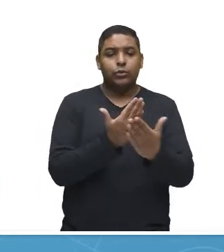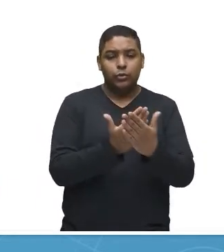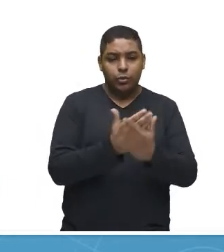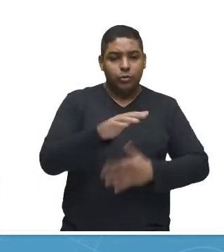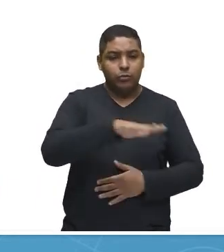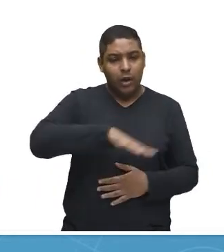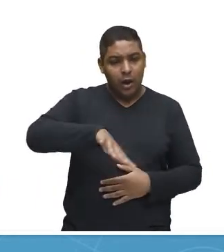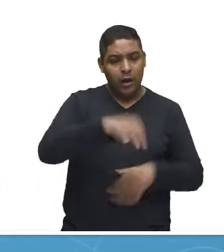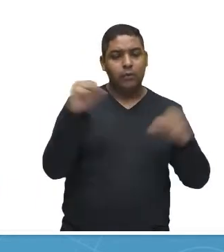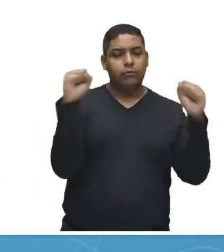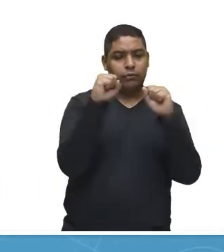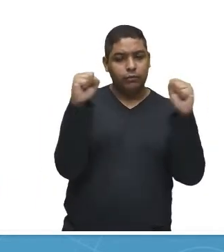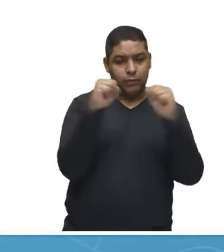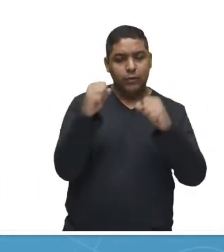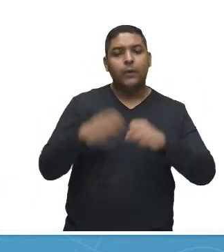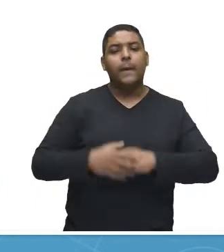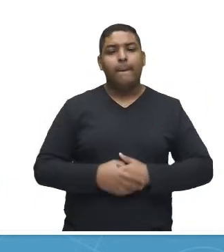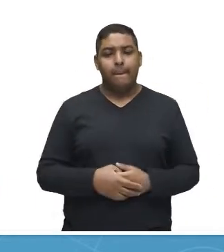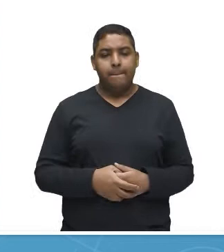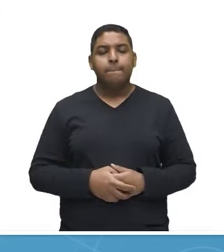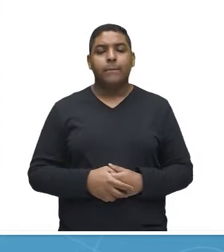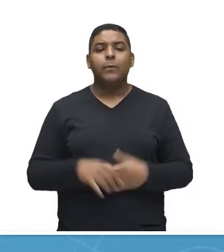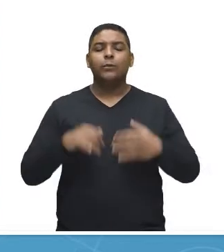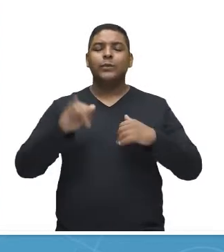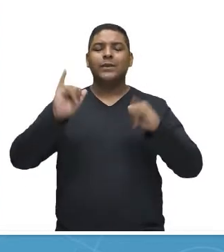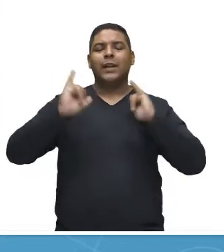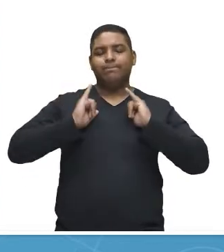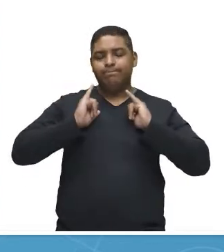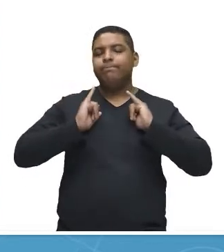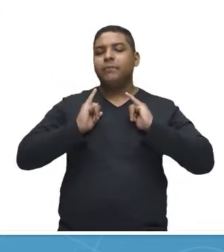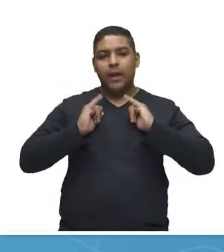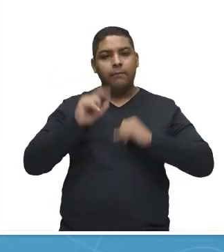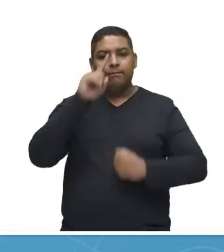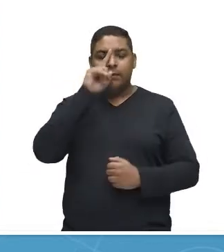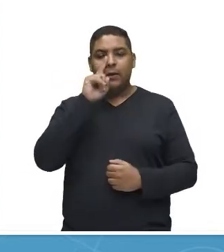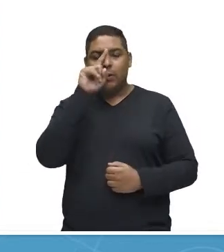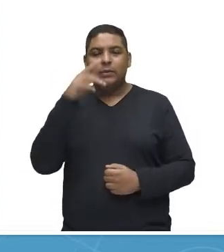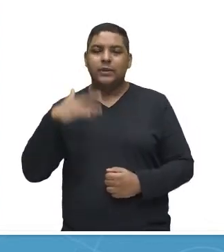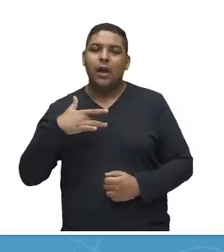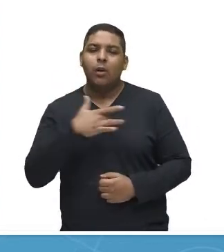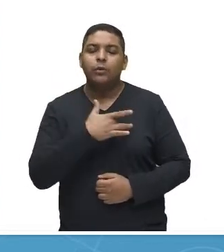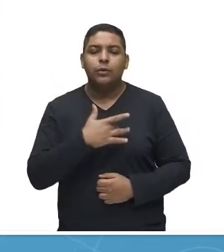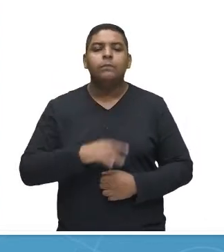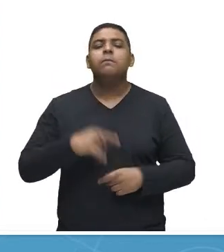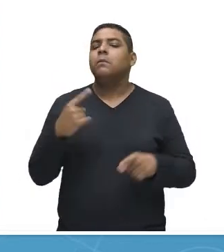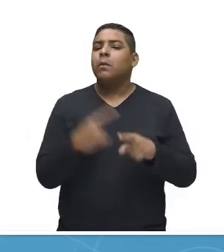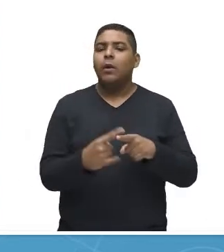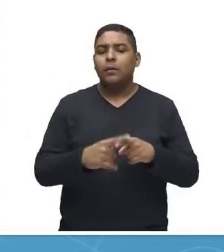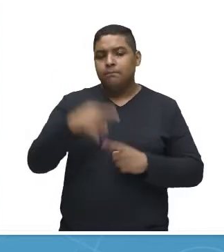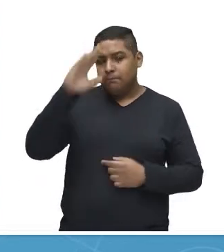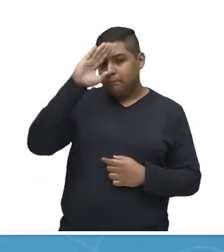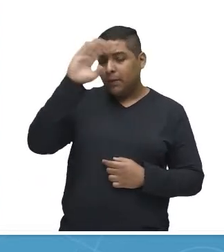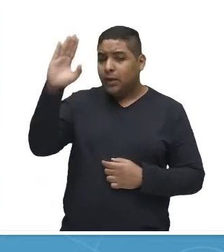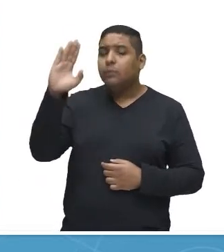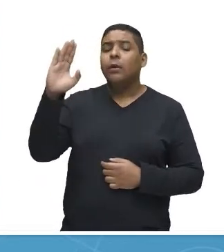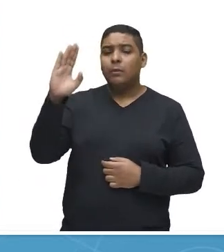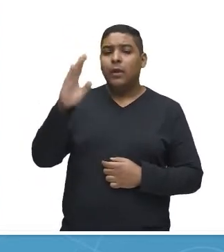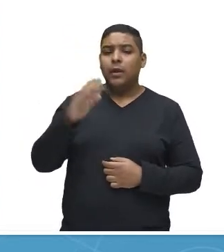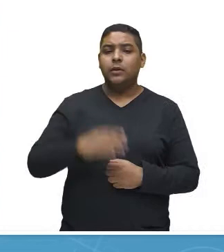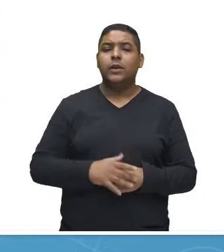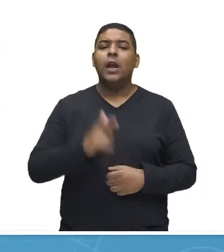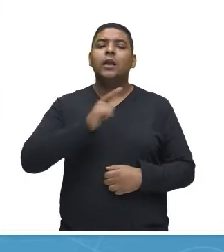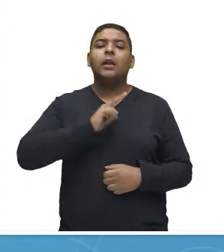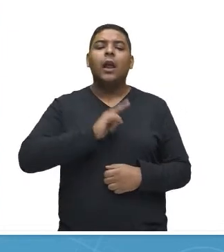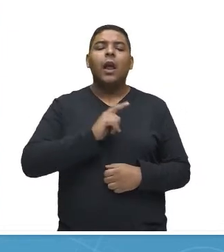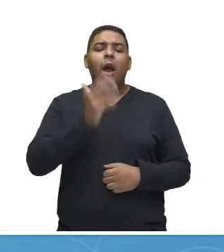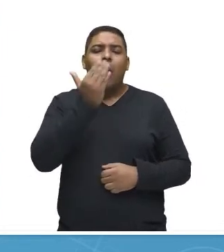o sedentarismo é algo muito perigoso para a nossa saúde. Principalmente se a gente tem uma alimentação